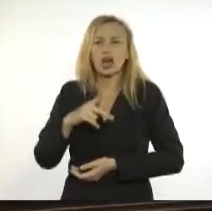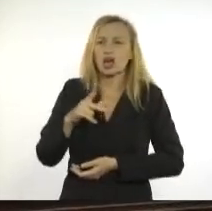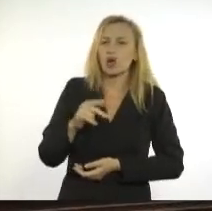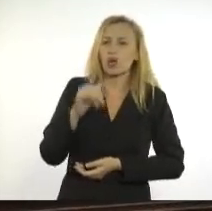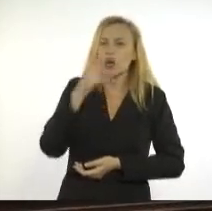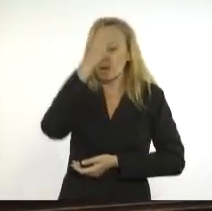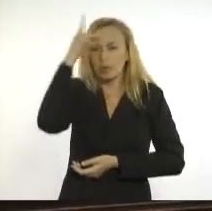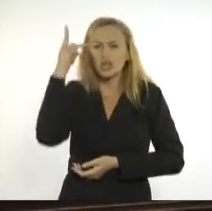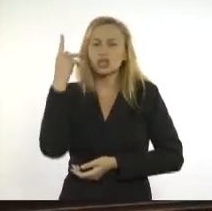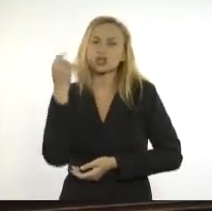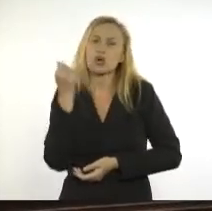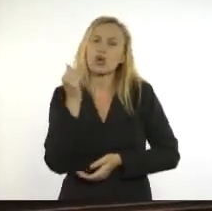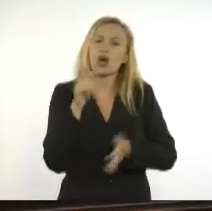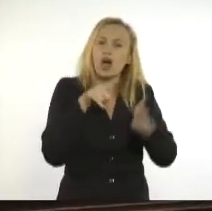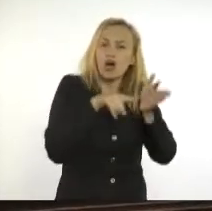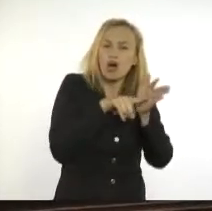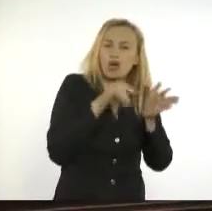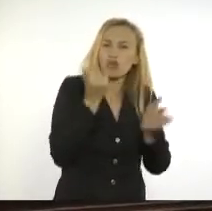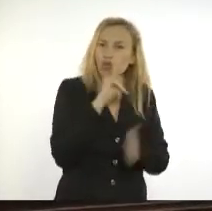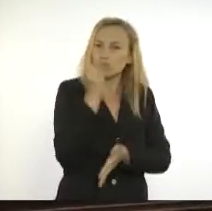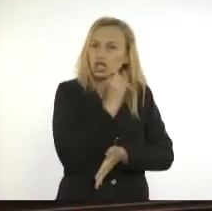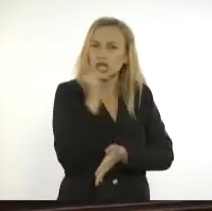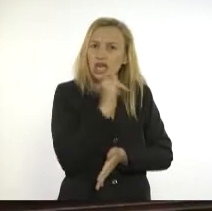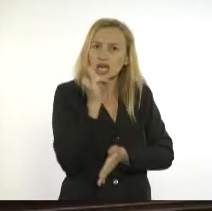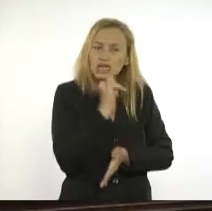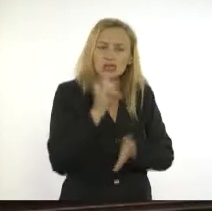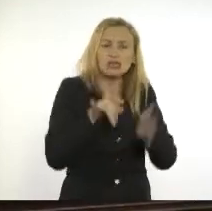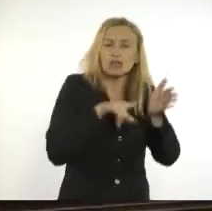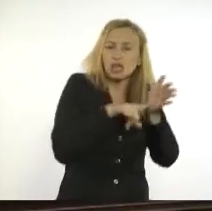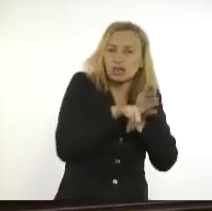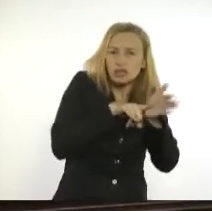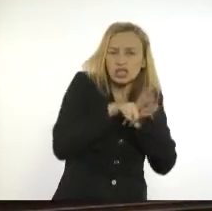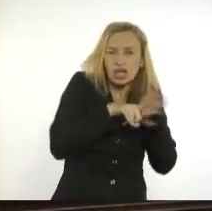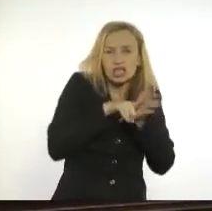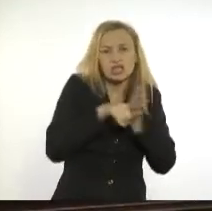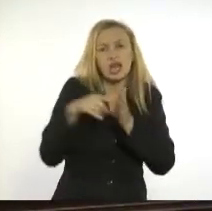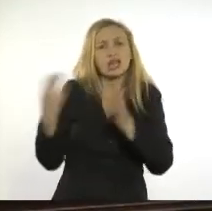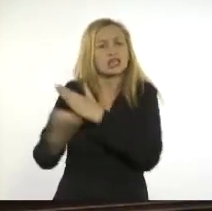fiscalize essa empresa que é extremamente irresponsável com a população fluminense. Obrigado.